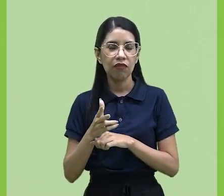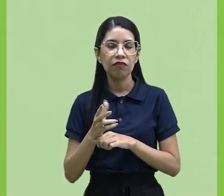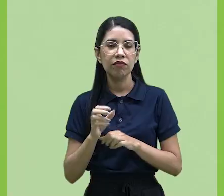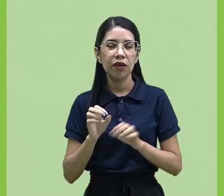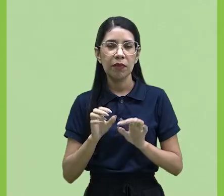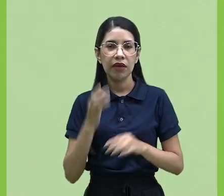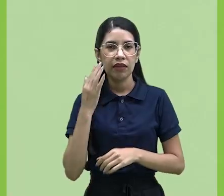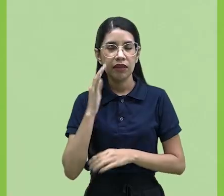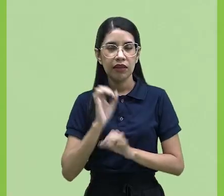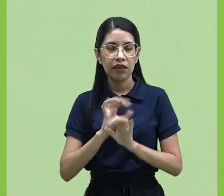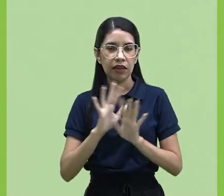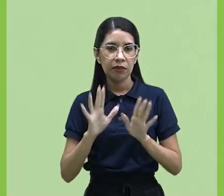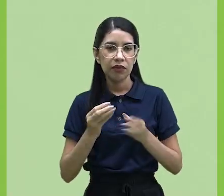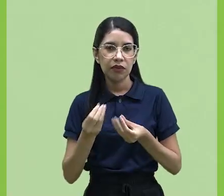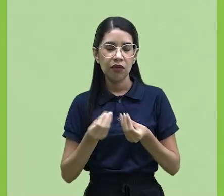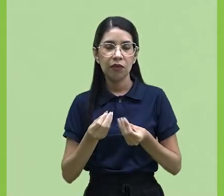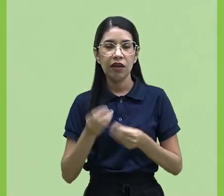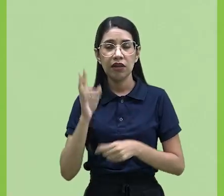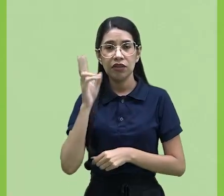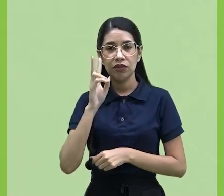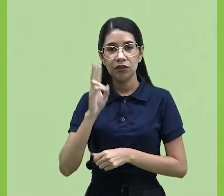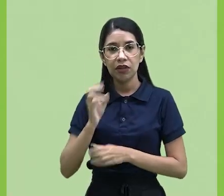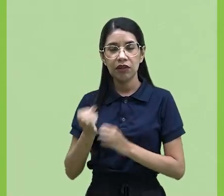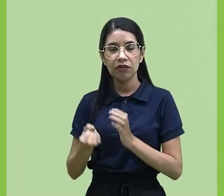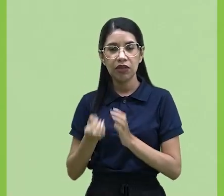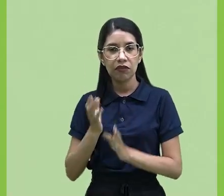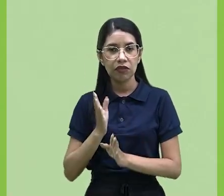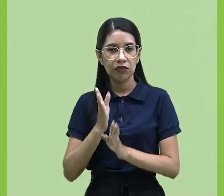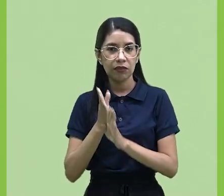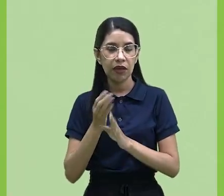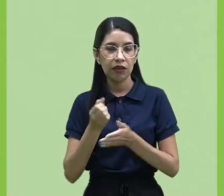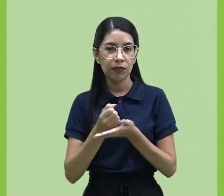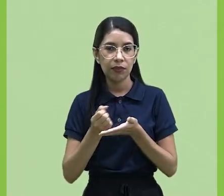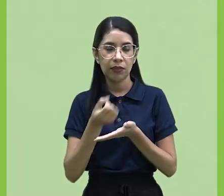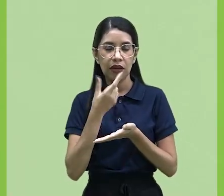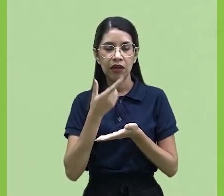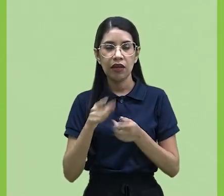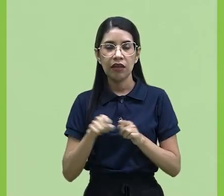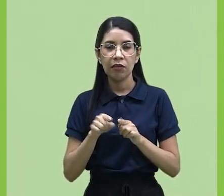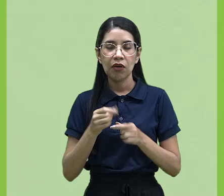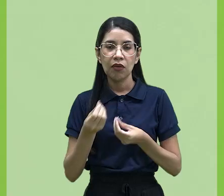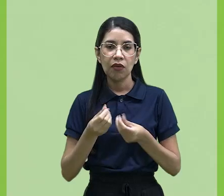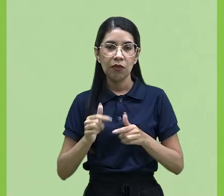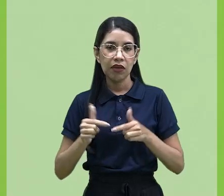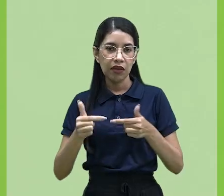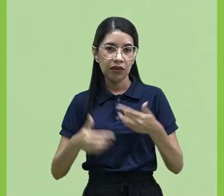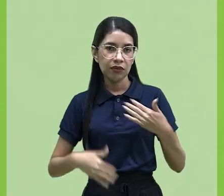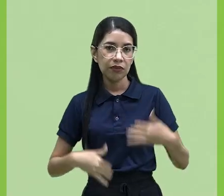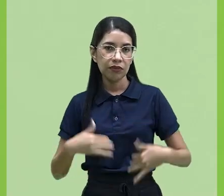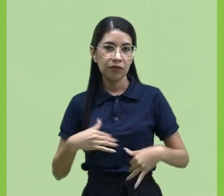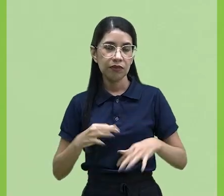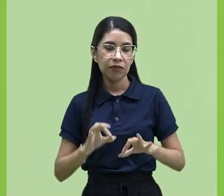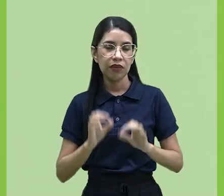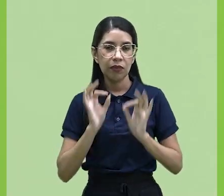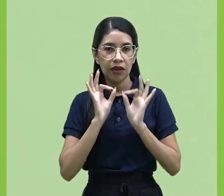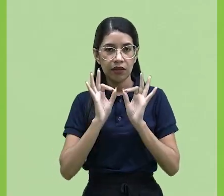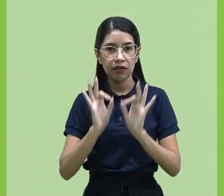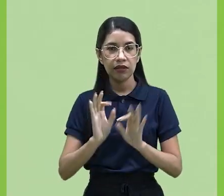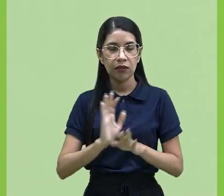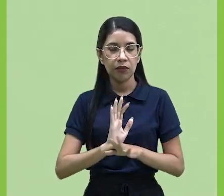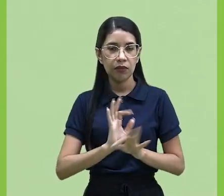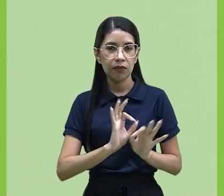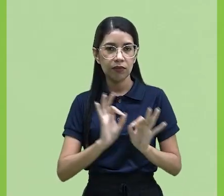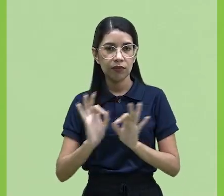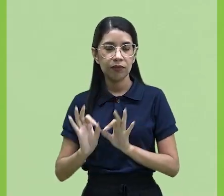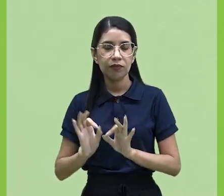melhor um pouquinho sobre a história da penicilina e também o seu funcionamento no nosso organismo, tá bom? Então preste atenção que o